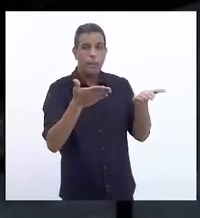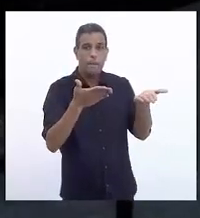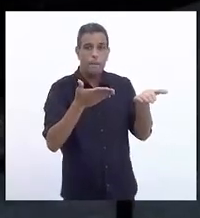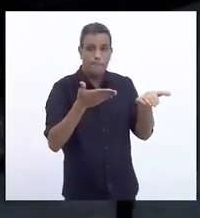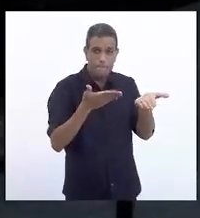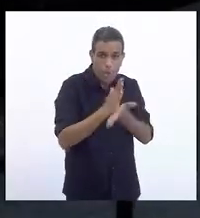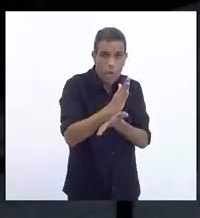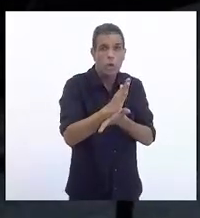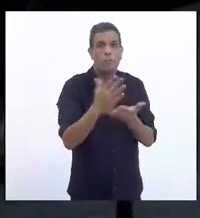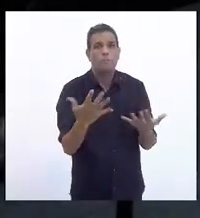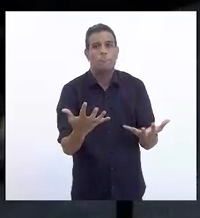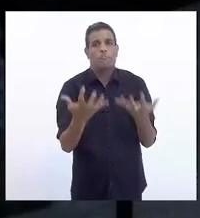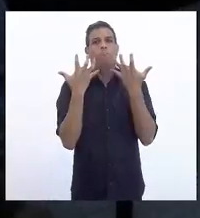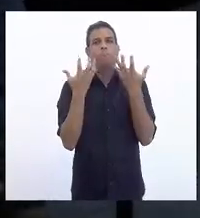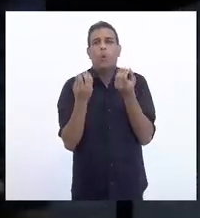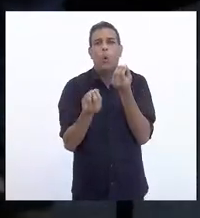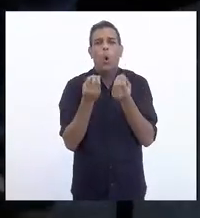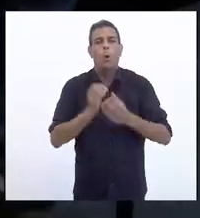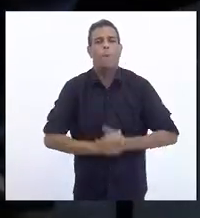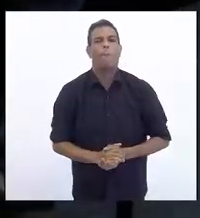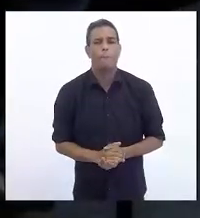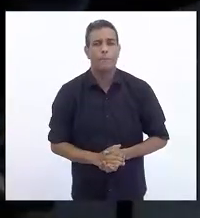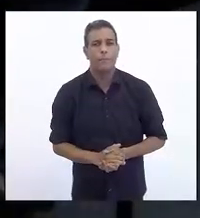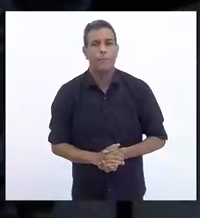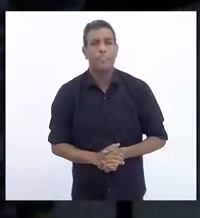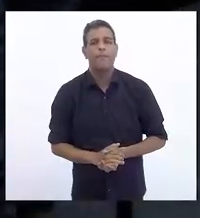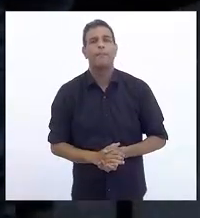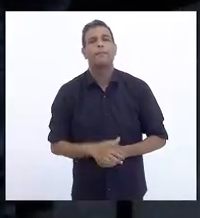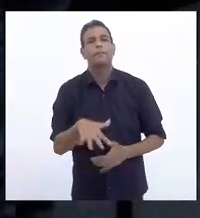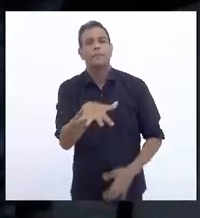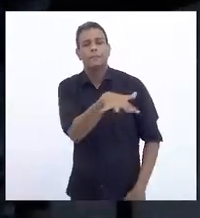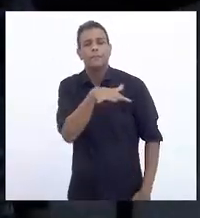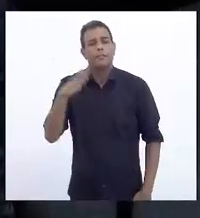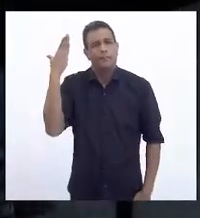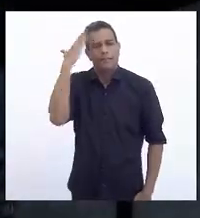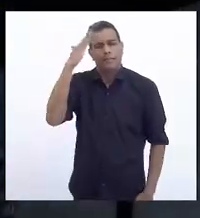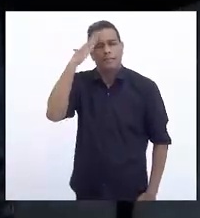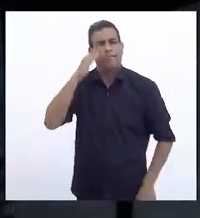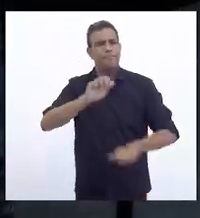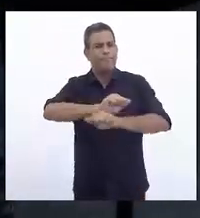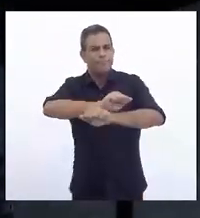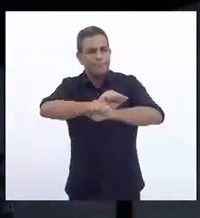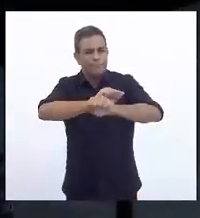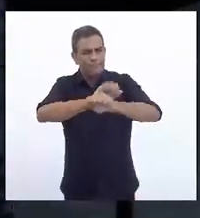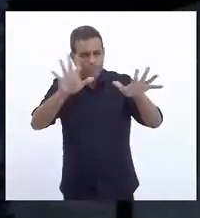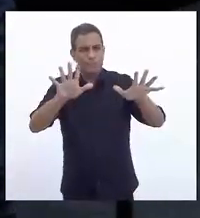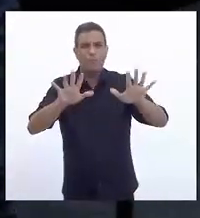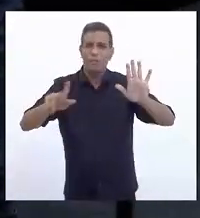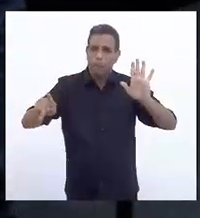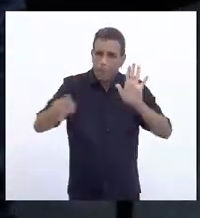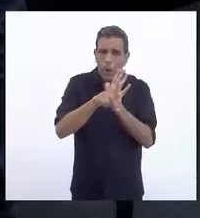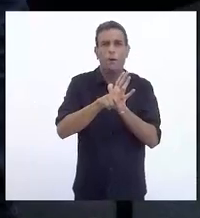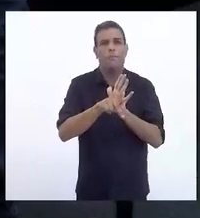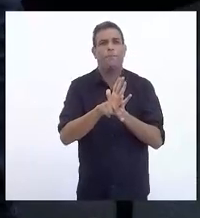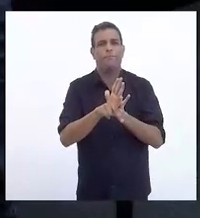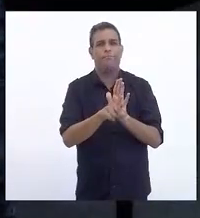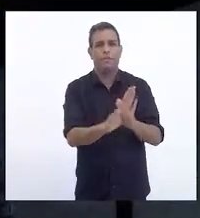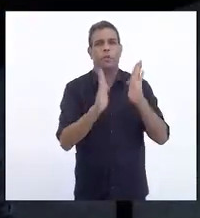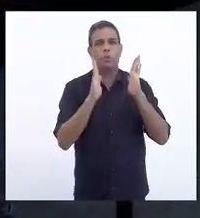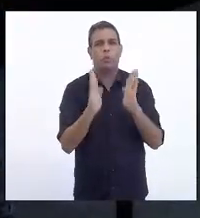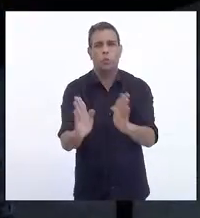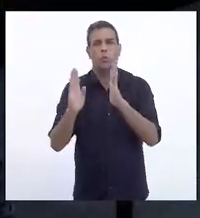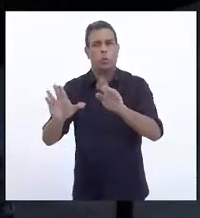mesmo me surpreendi. Mas, quando ouvi, pelo entendimento, o querer da própria, do corpo